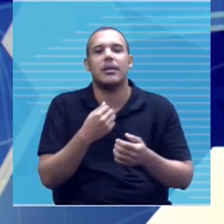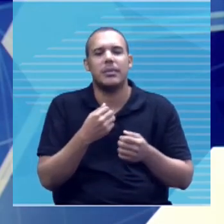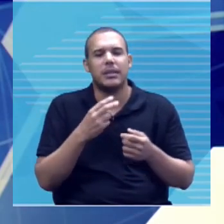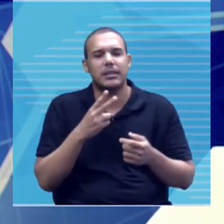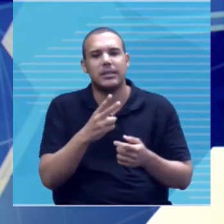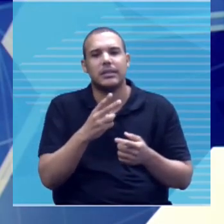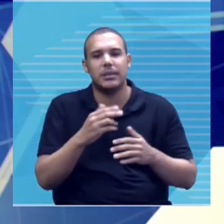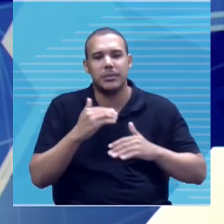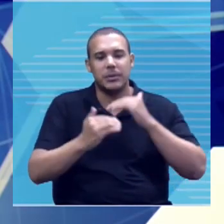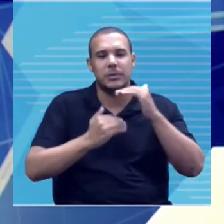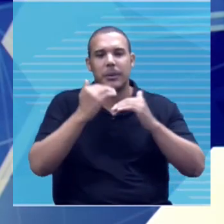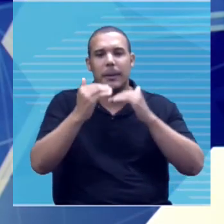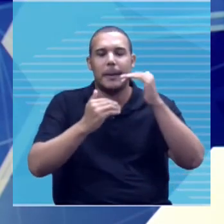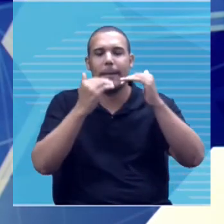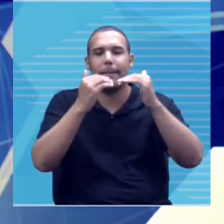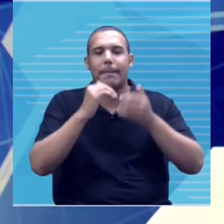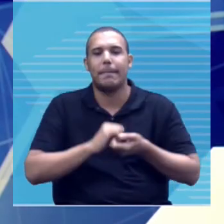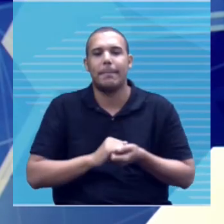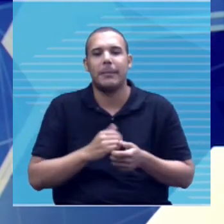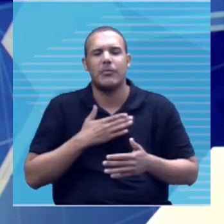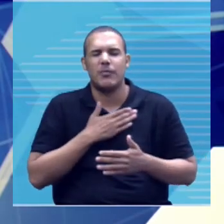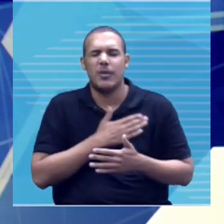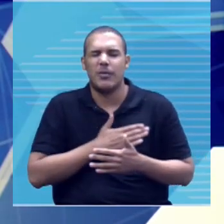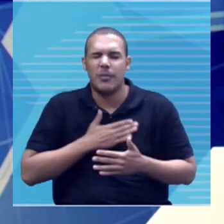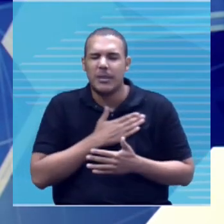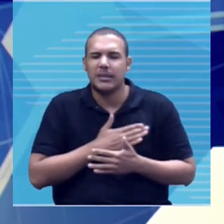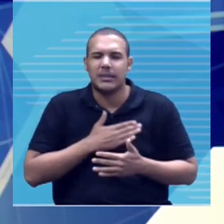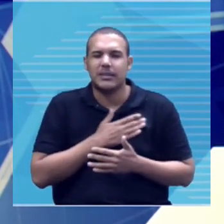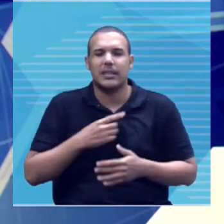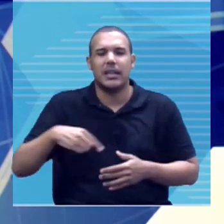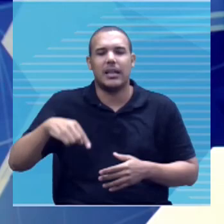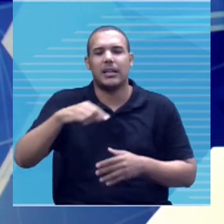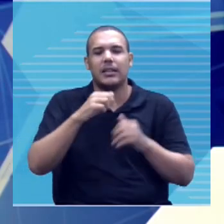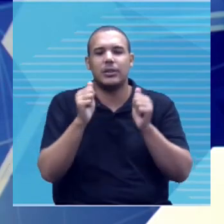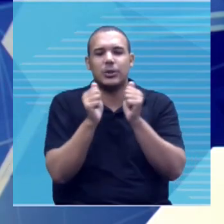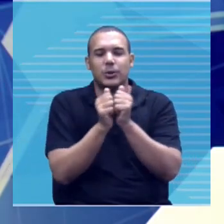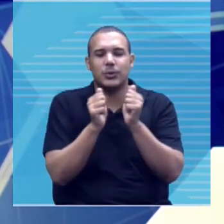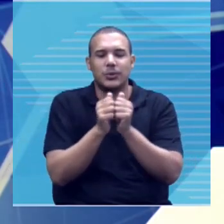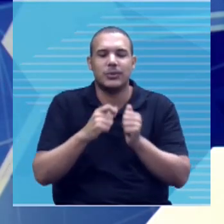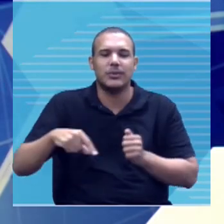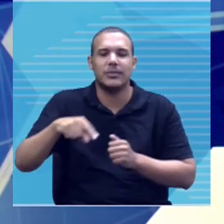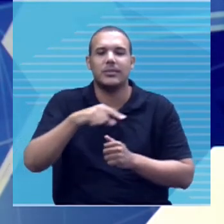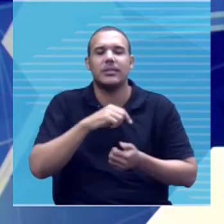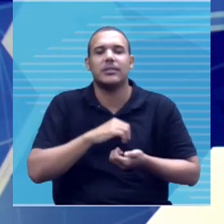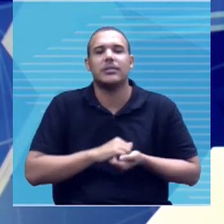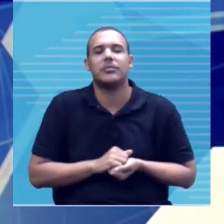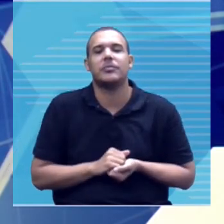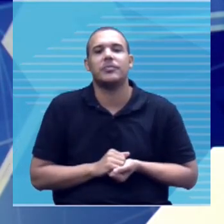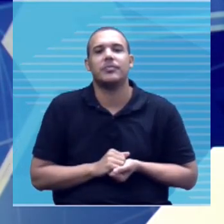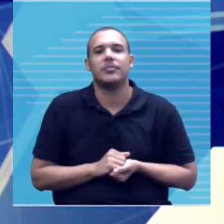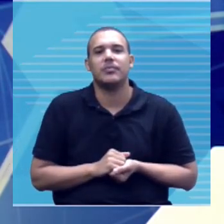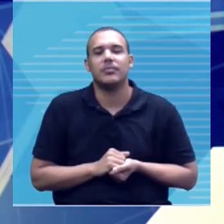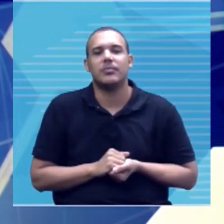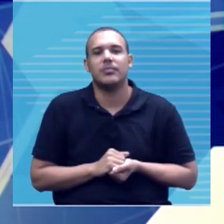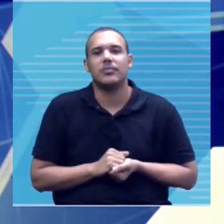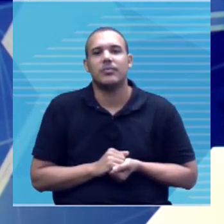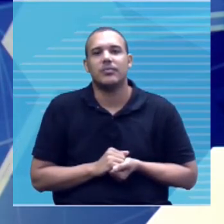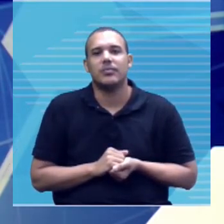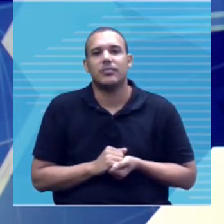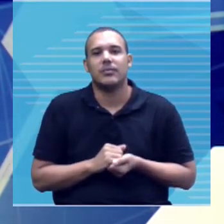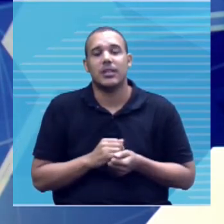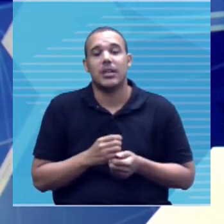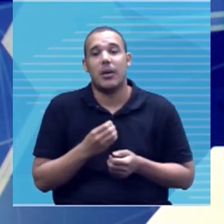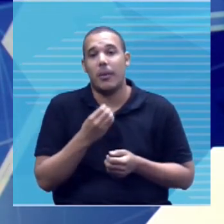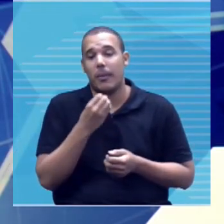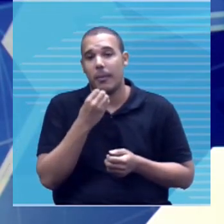buscar evoluir. Bacana? Foi um prazer inenarrável estar com essas autarquias durante essa aula de noite, tá bom? Desejar a vocês